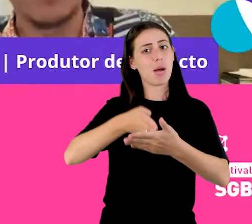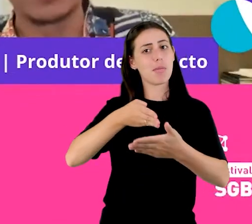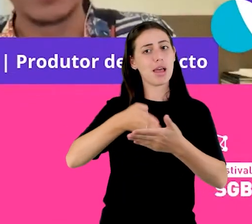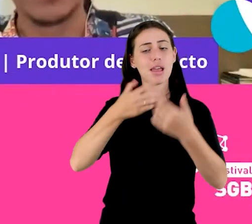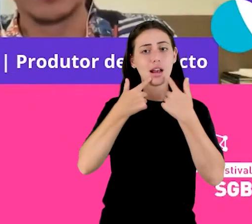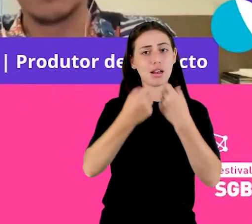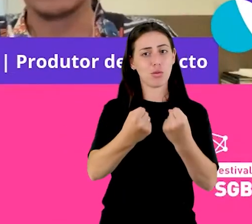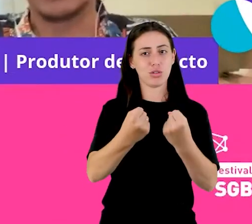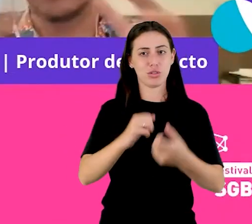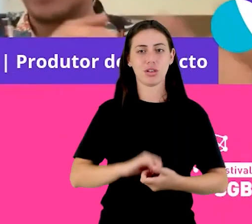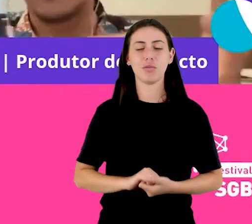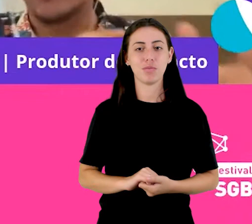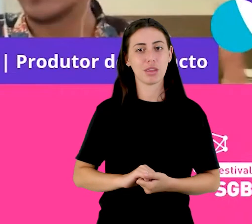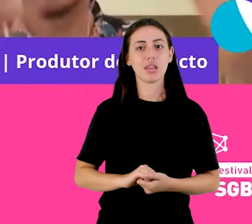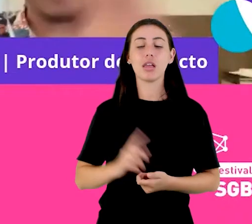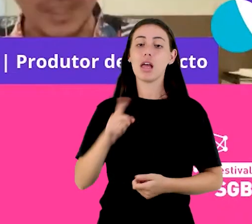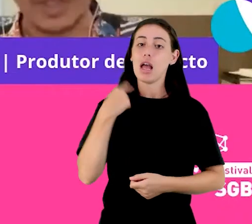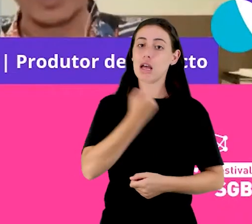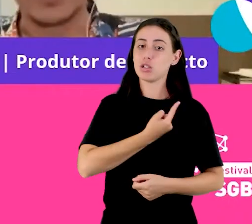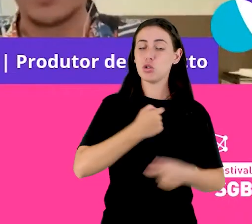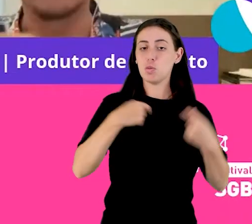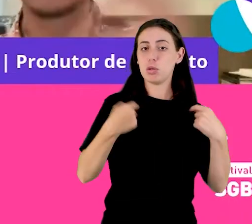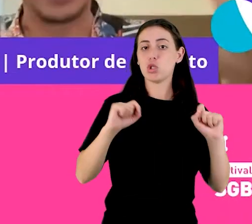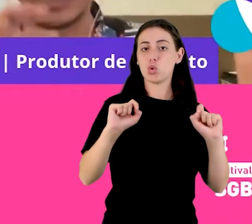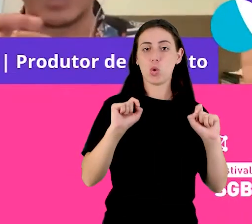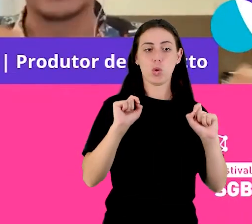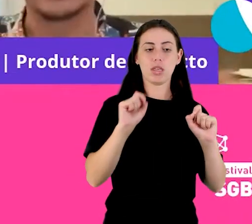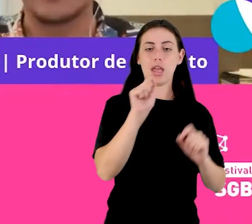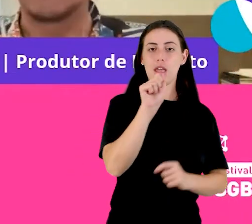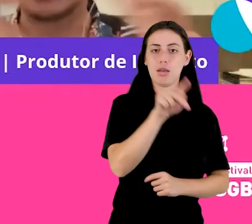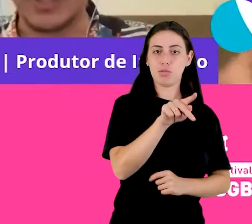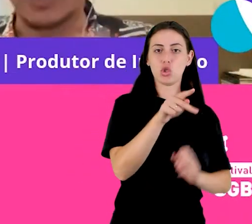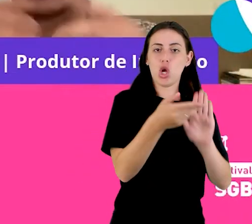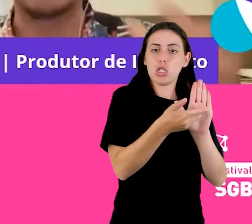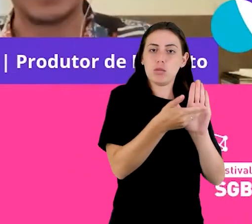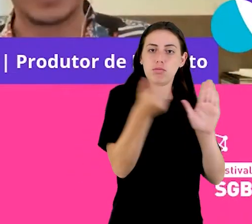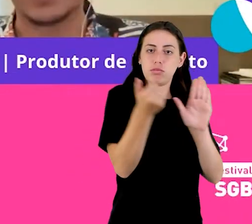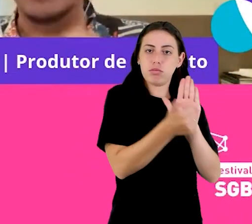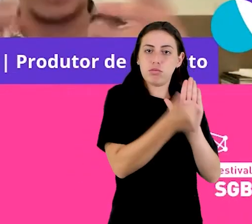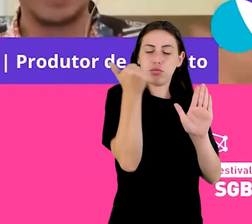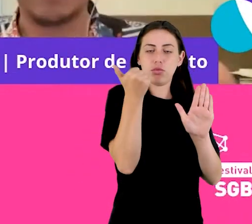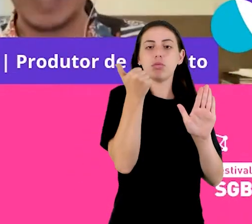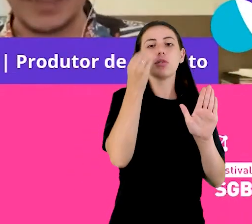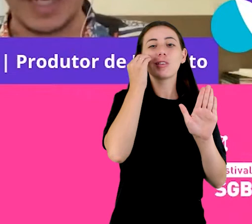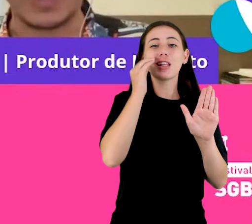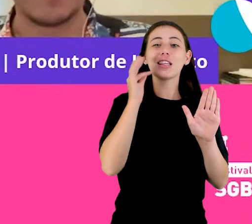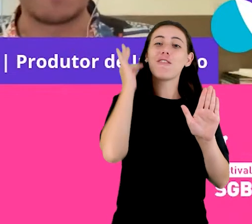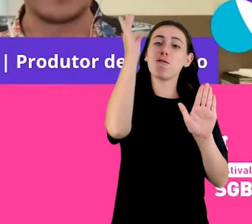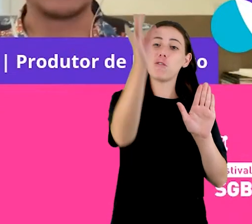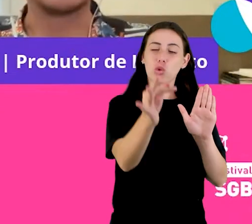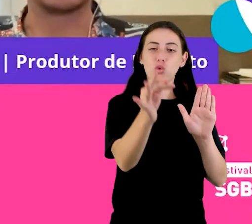em Libras, porque Libras é uma outra língua, né? Não é o português em sinais, né? É uma outra língua, tem outra gramática, é bem